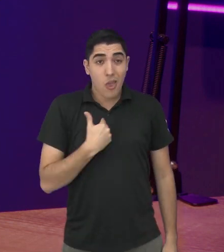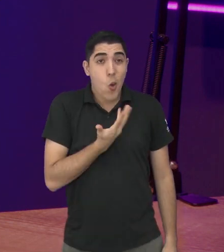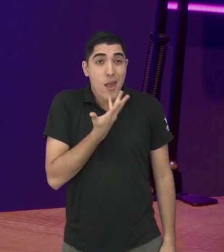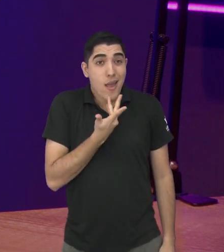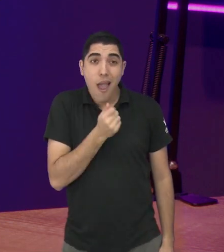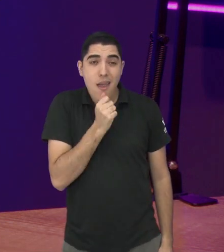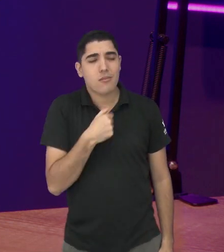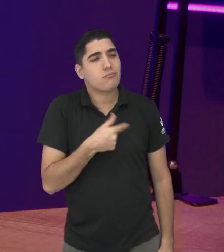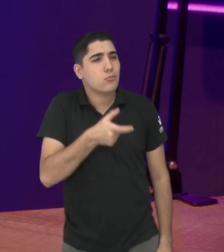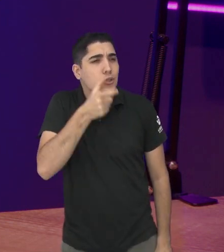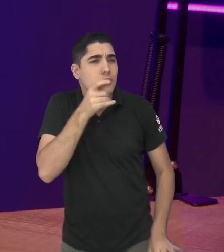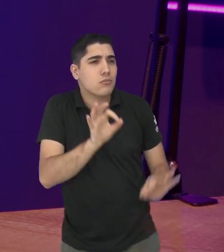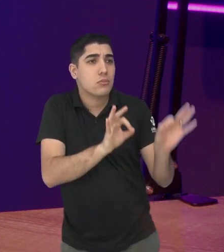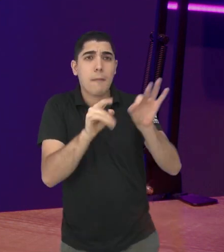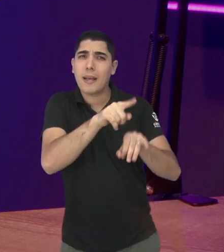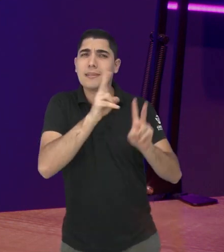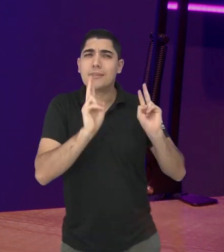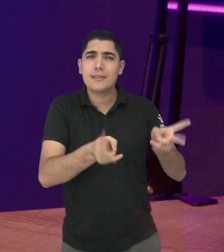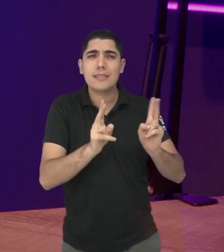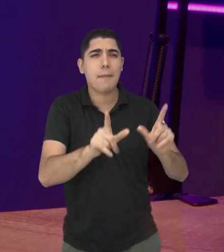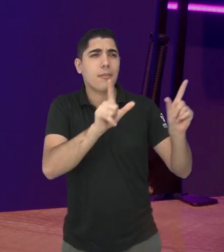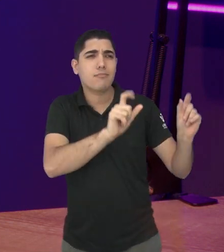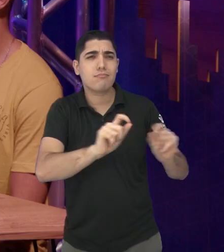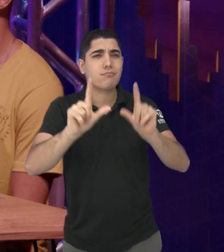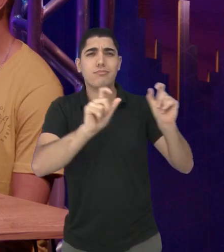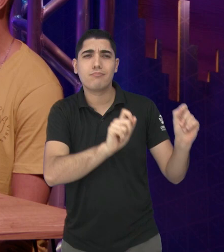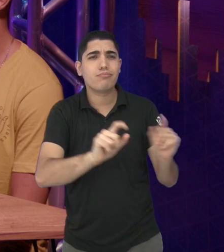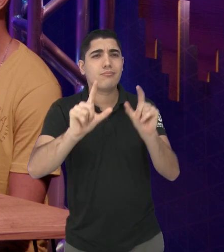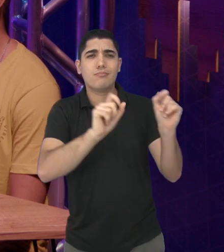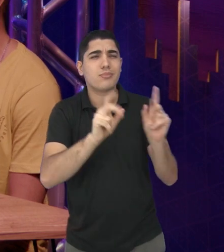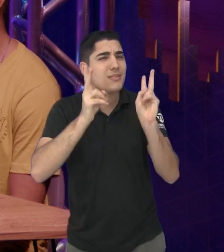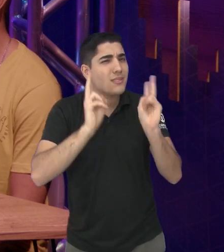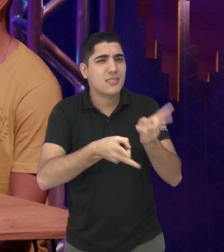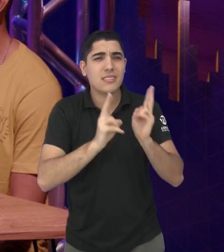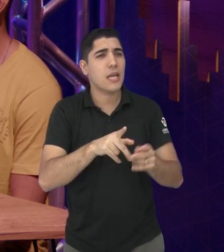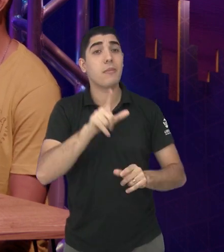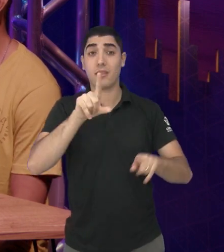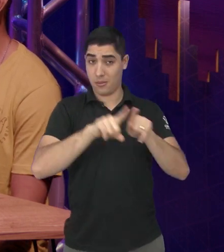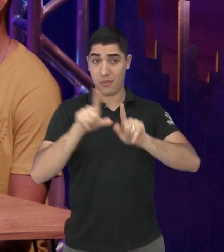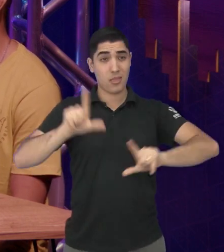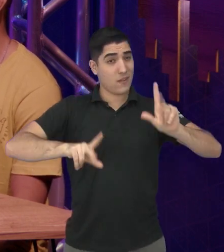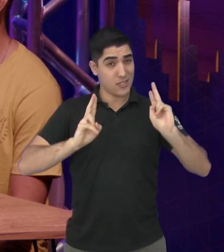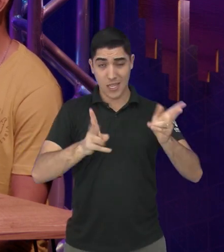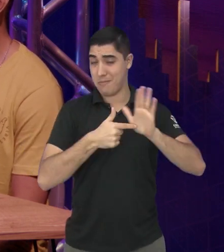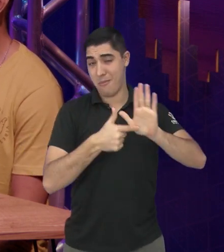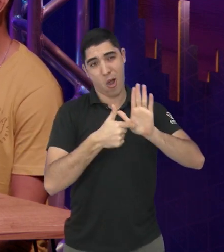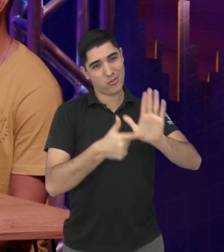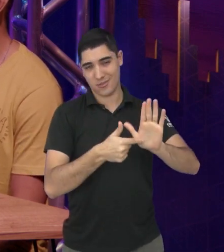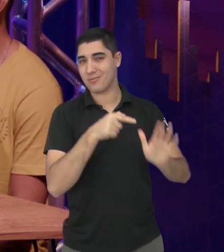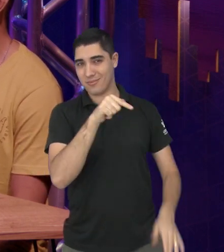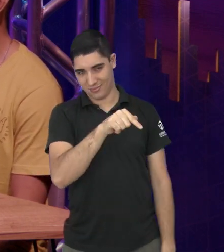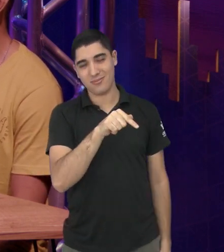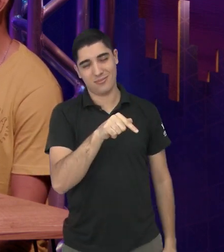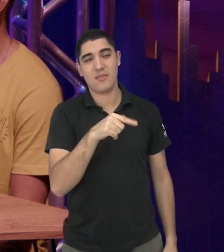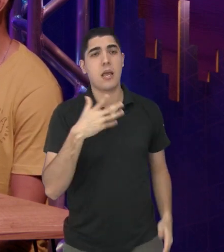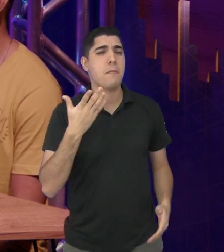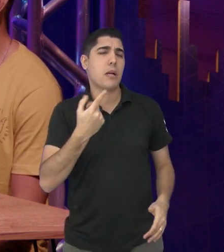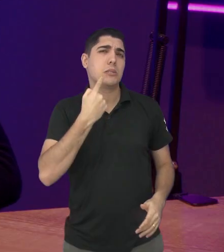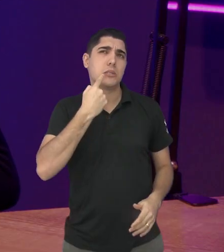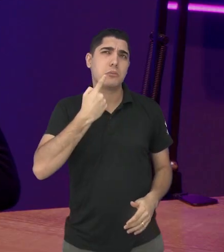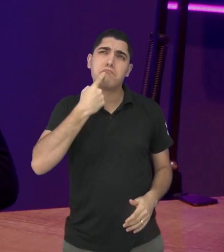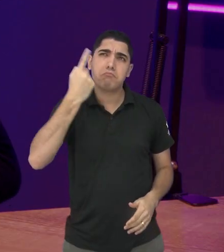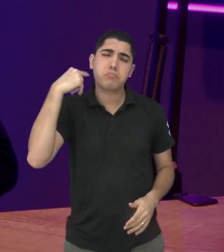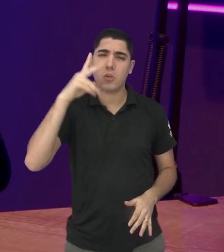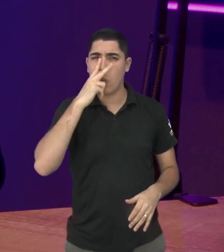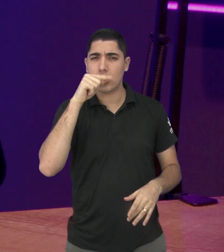ele passava repetida, e Nossa, continua ele é passando, muito né, popular. repetidamente na televisão. E mais recentemente, eu não lembro se foi